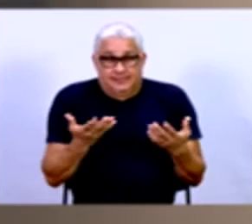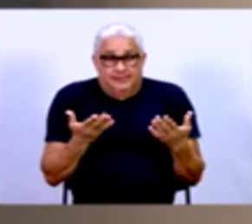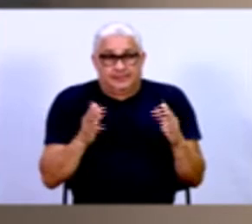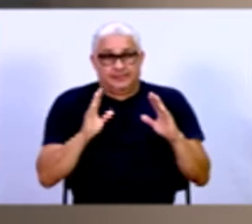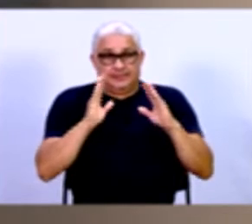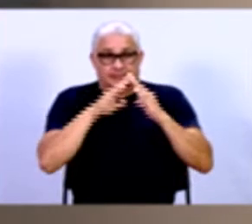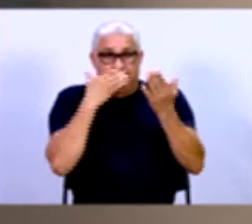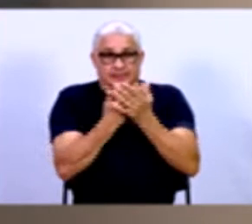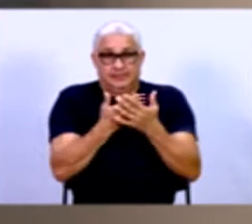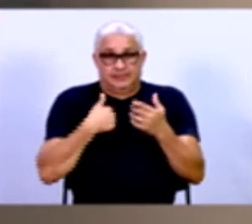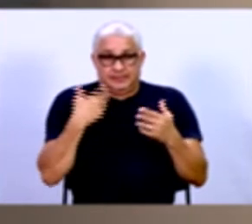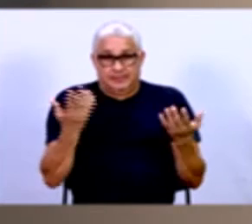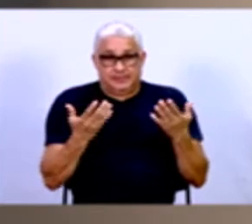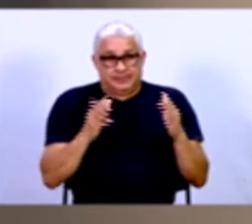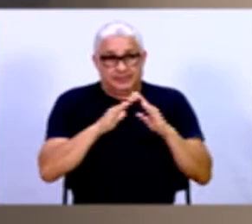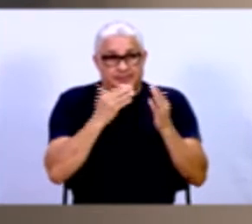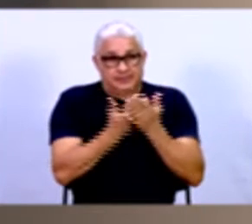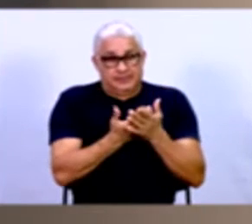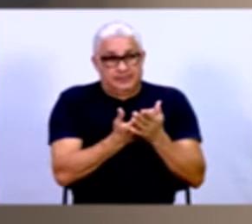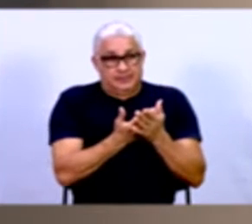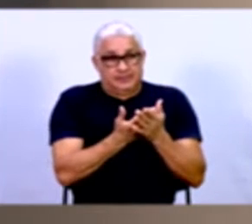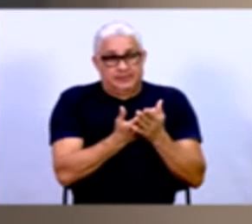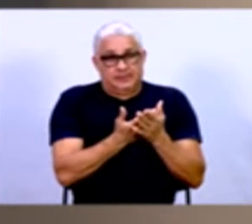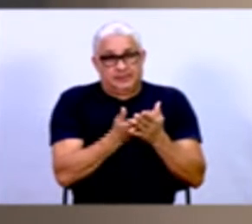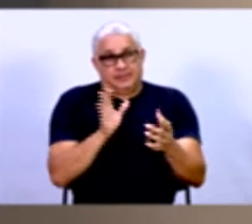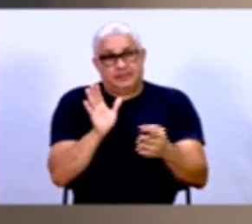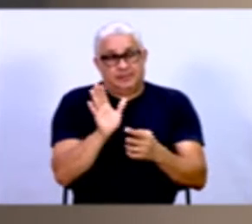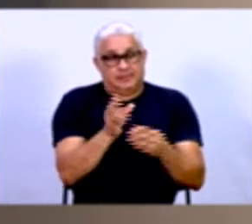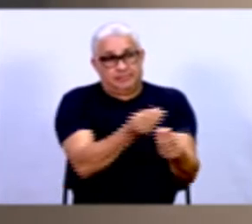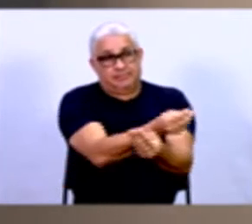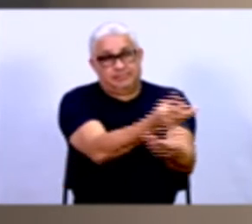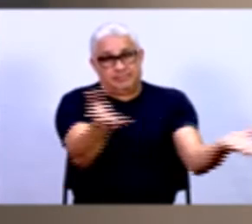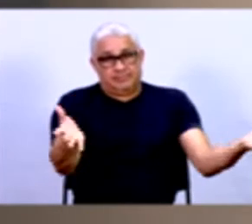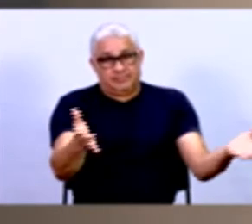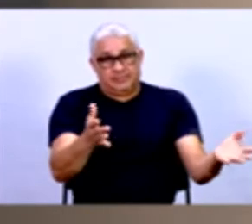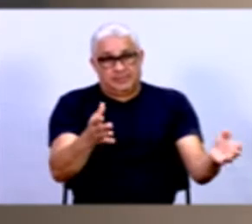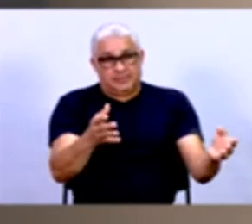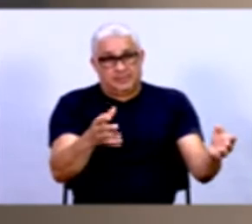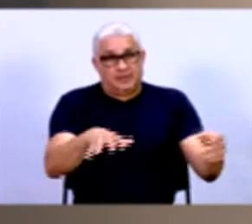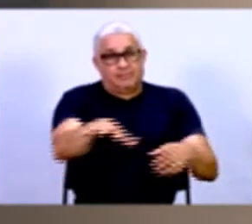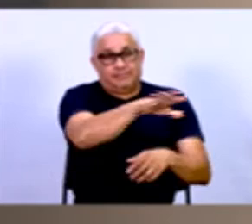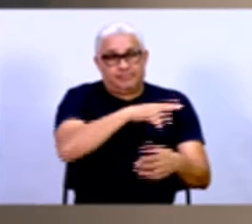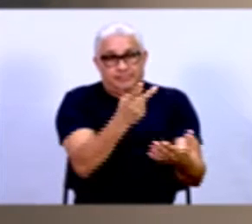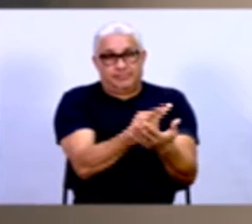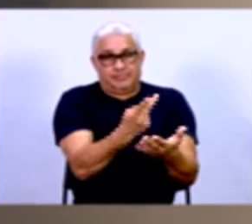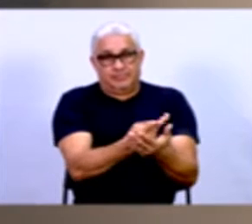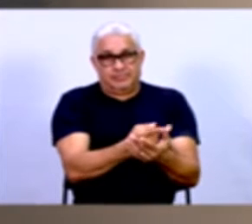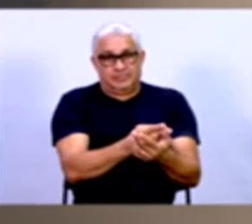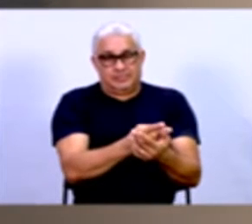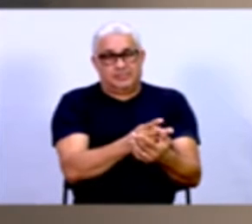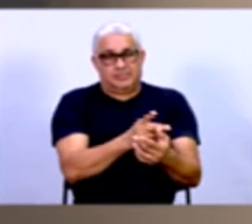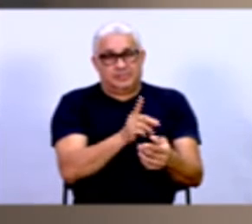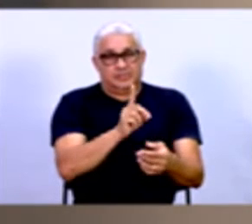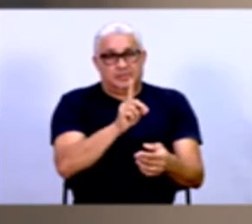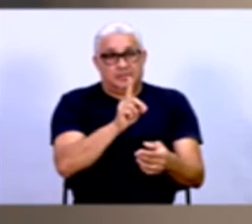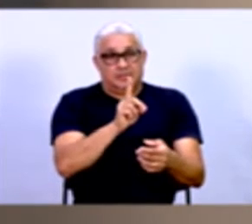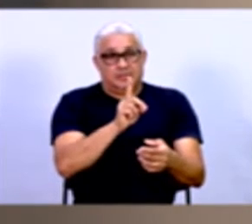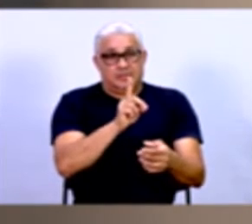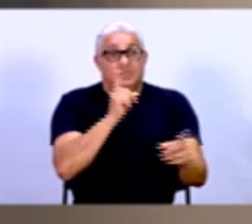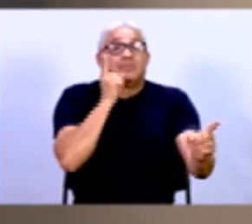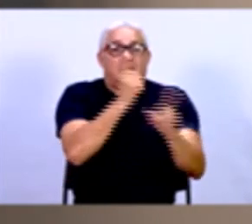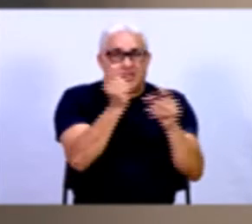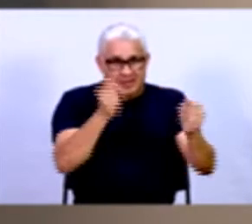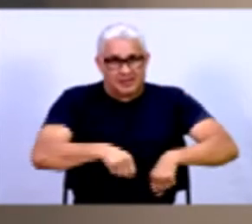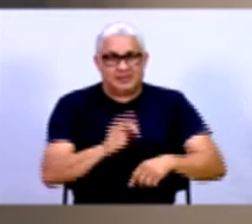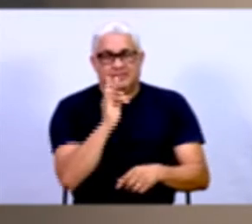escola para um determinado público na região errada. E a gente vai descobrir isso com essas pesquisas, né? Então, aqui é a mesma coisa.